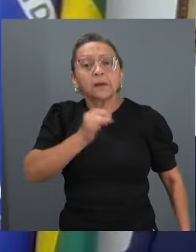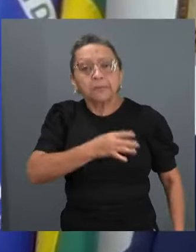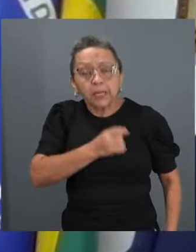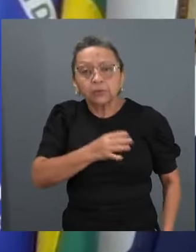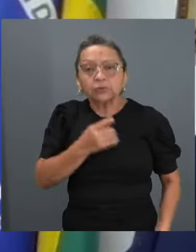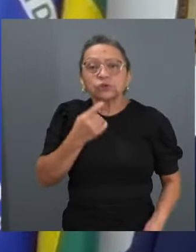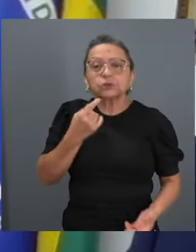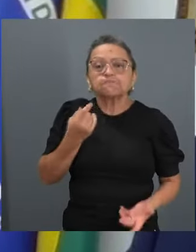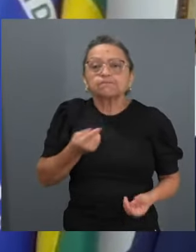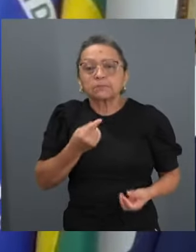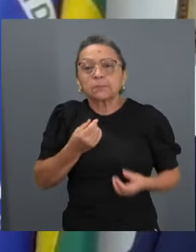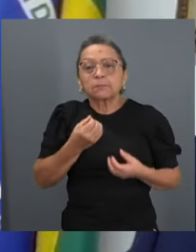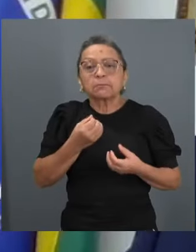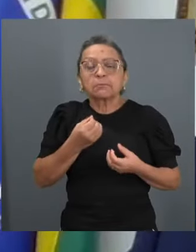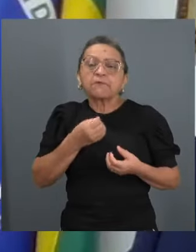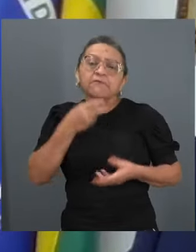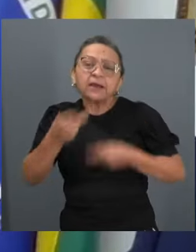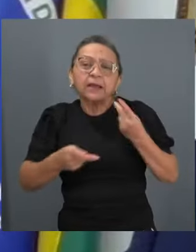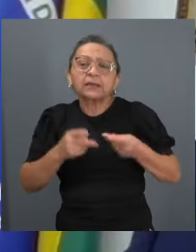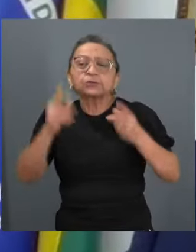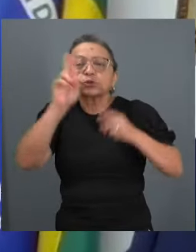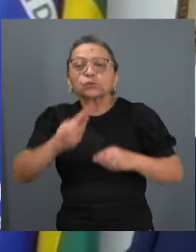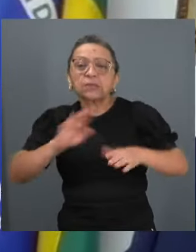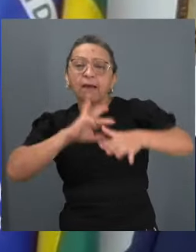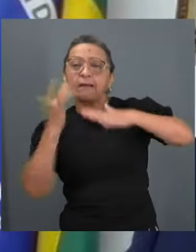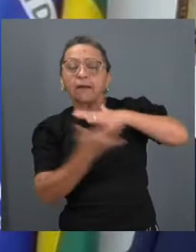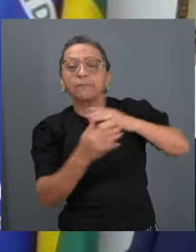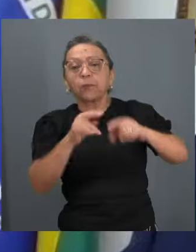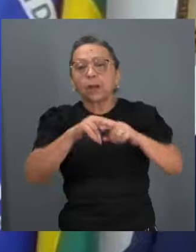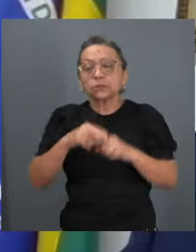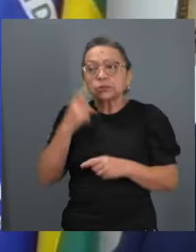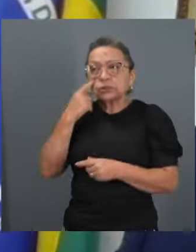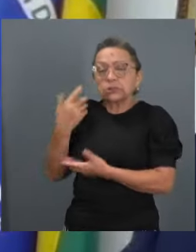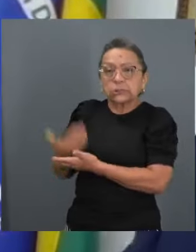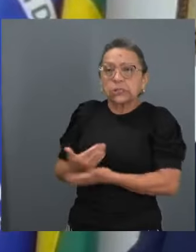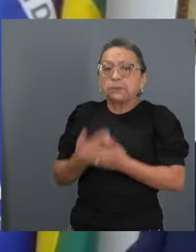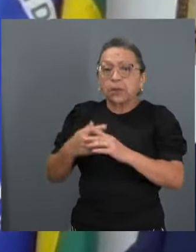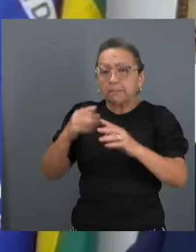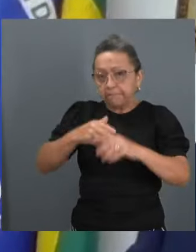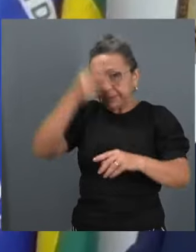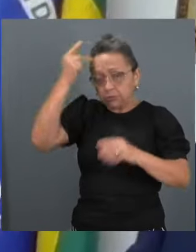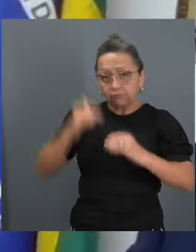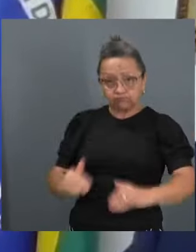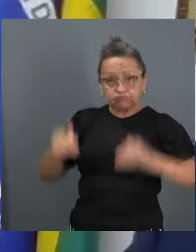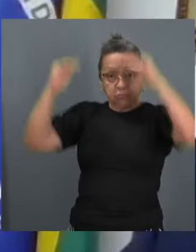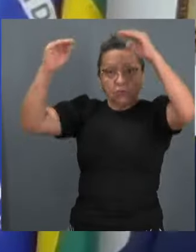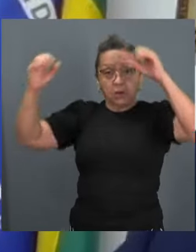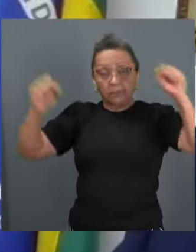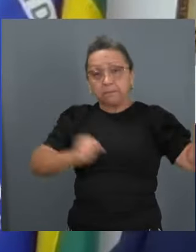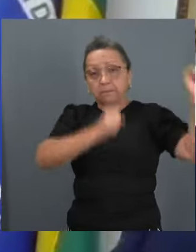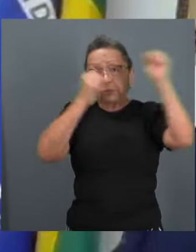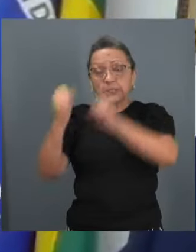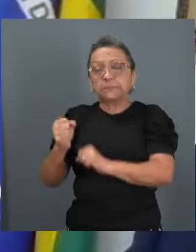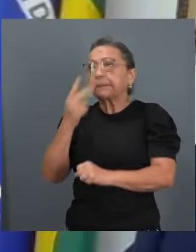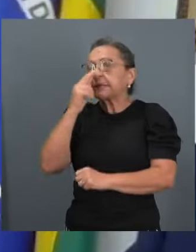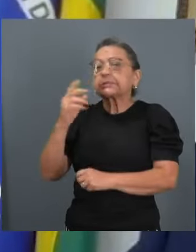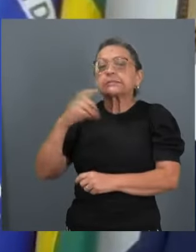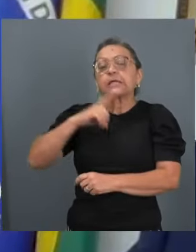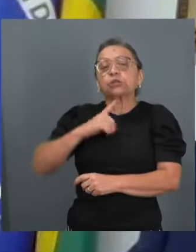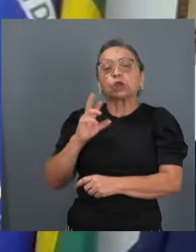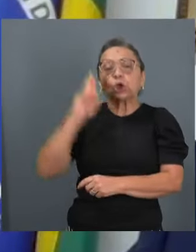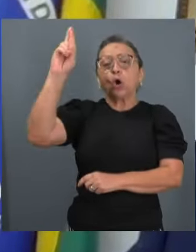nas redes sociais por causa de retaliação dos poderosos, dos donos do poder,